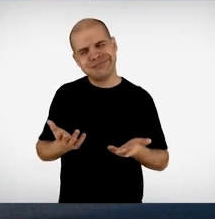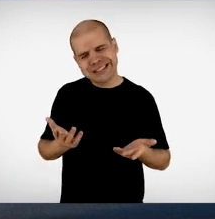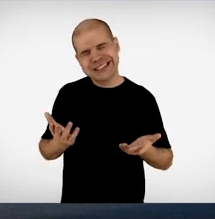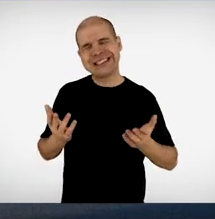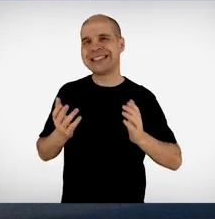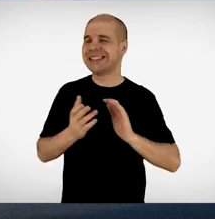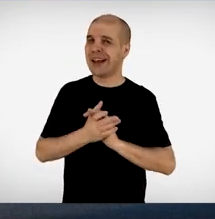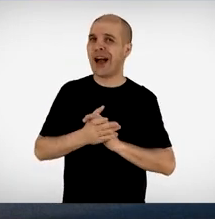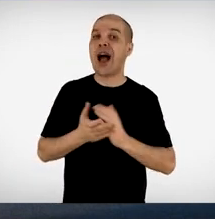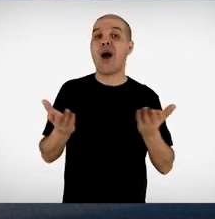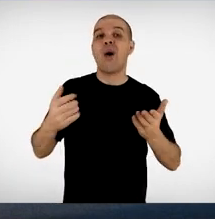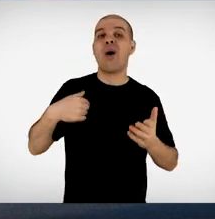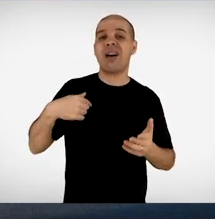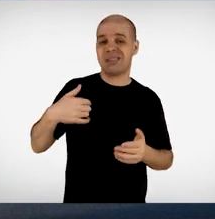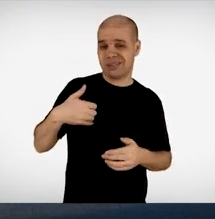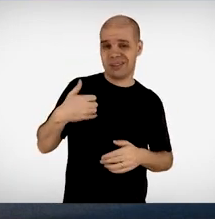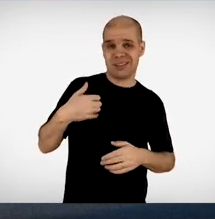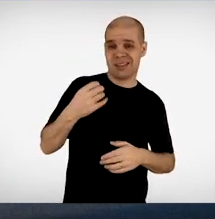depois de amanhã.